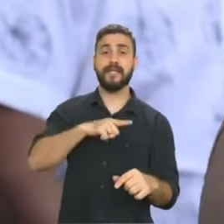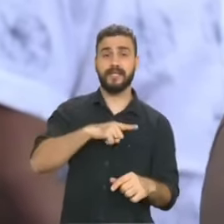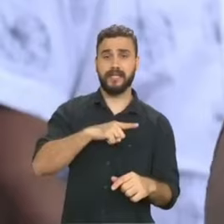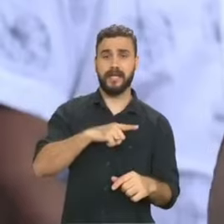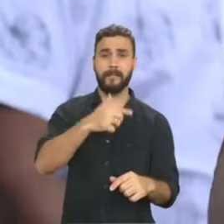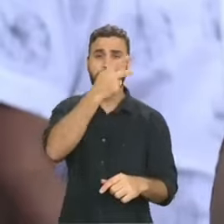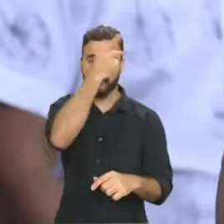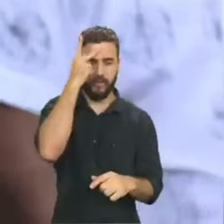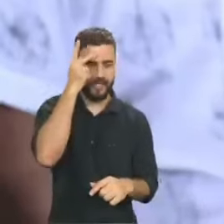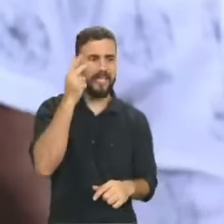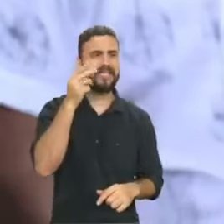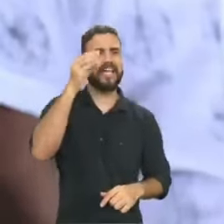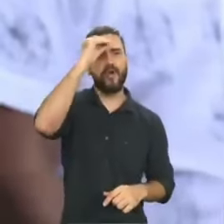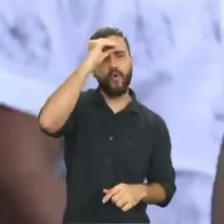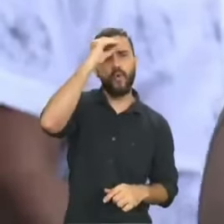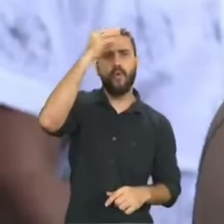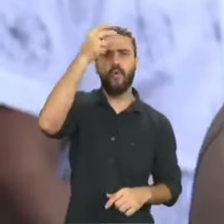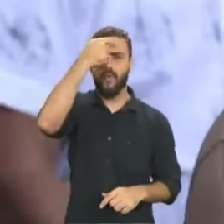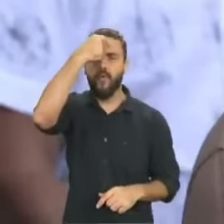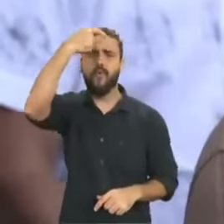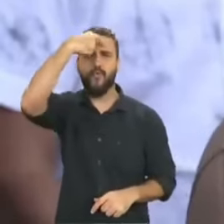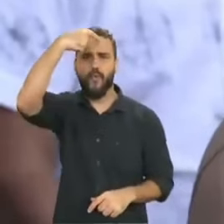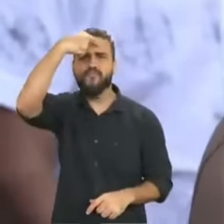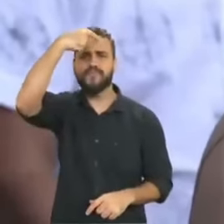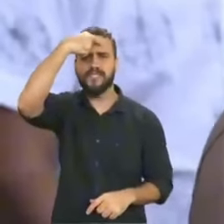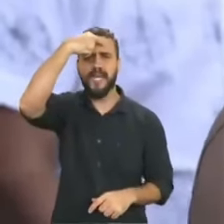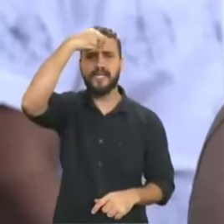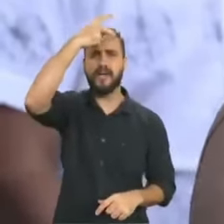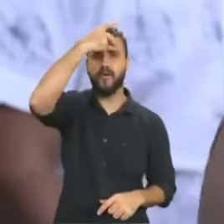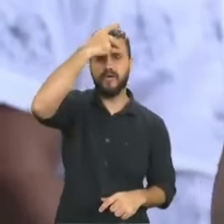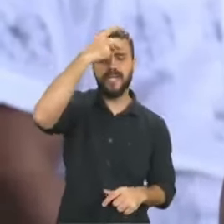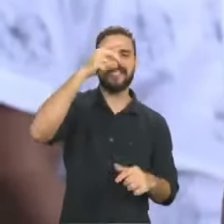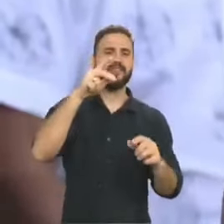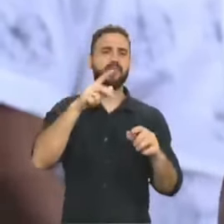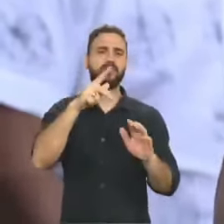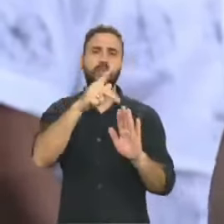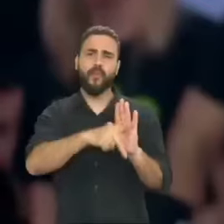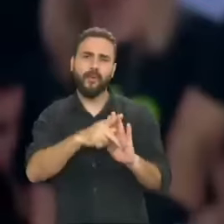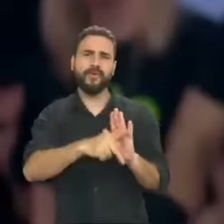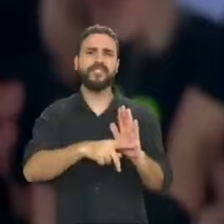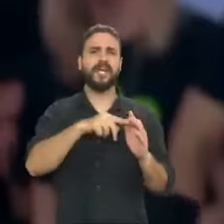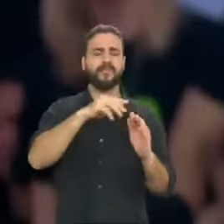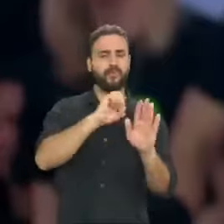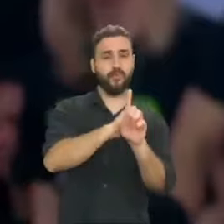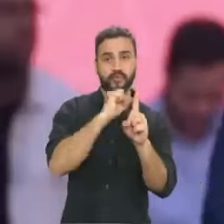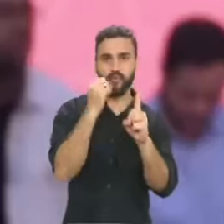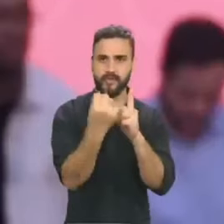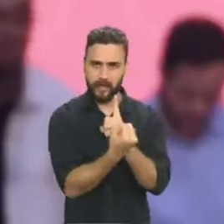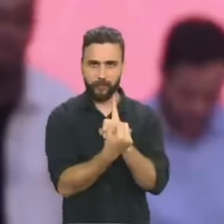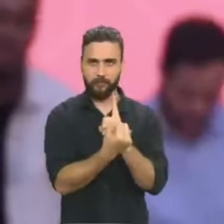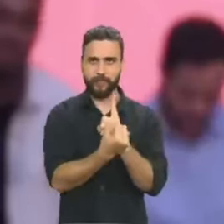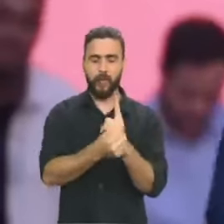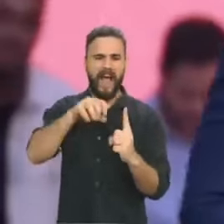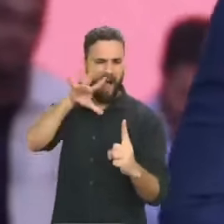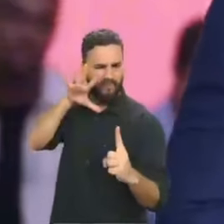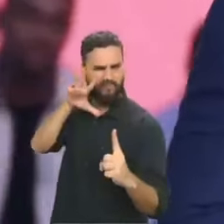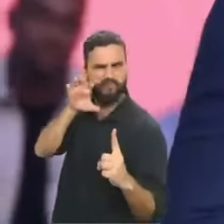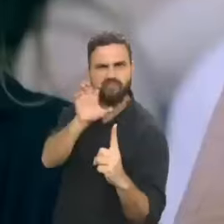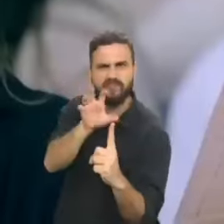ensinou que as trevas não compreendem a luz. Então, a perseguição, ela faz parte